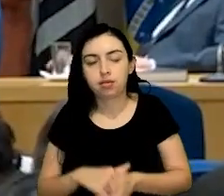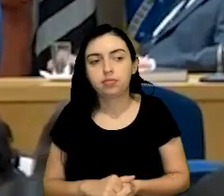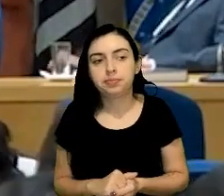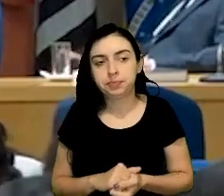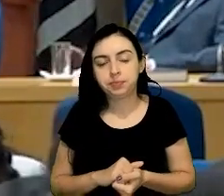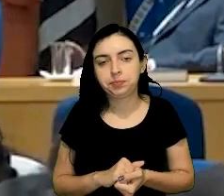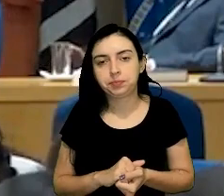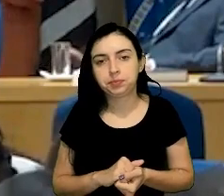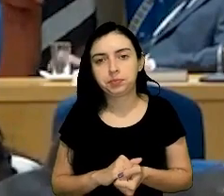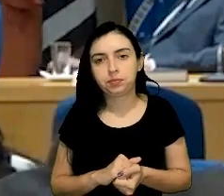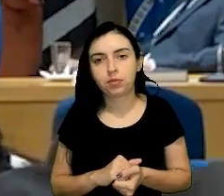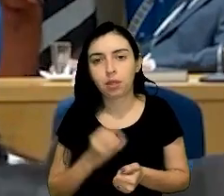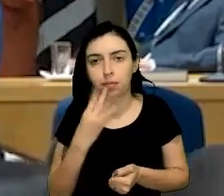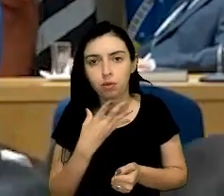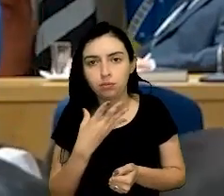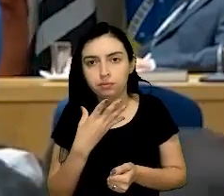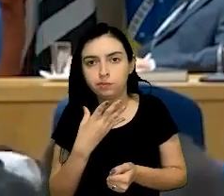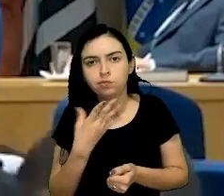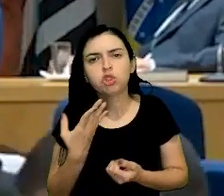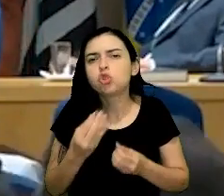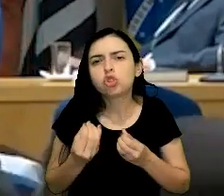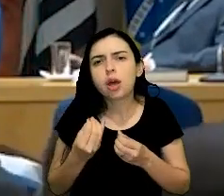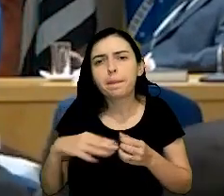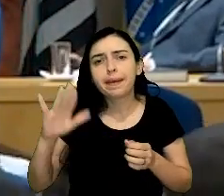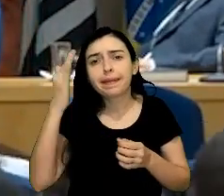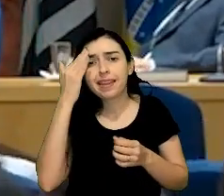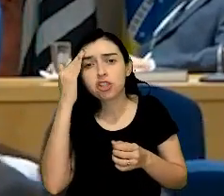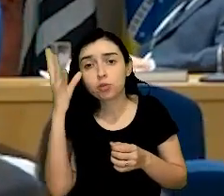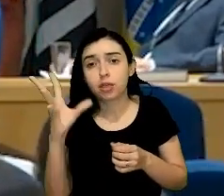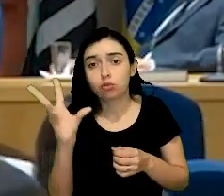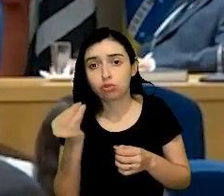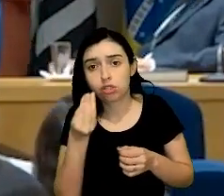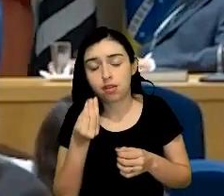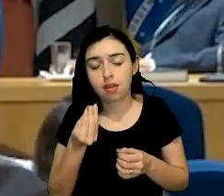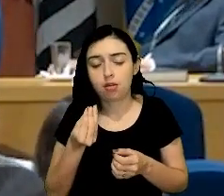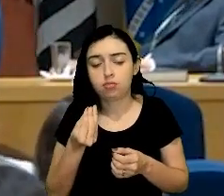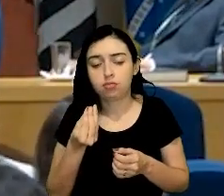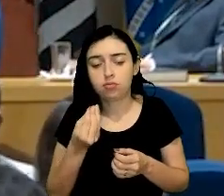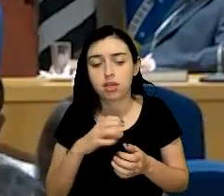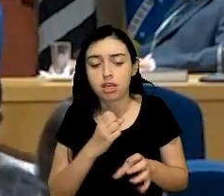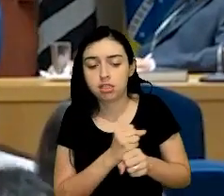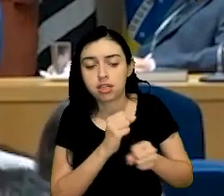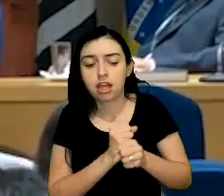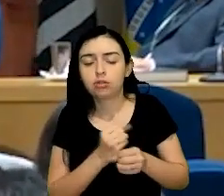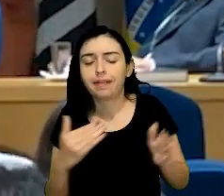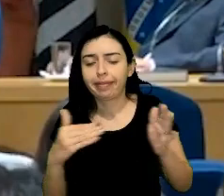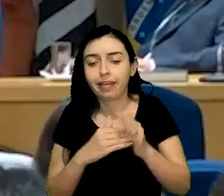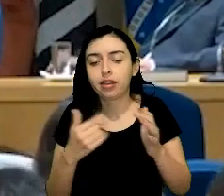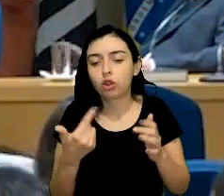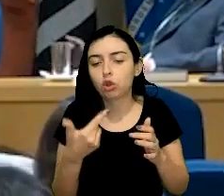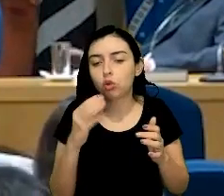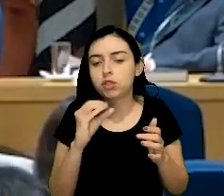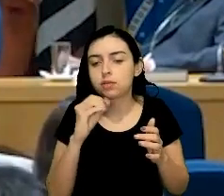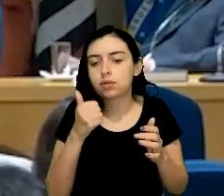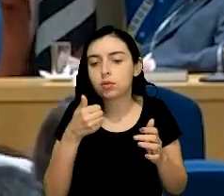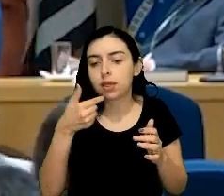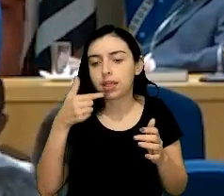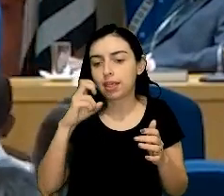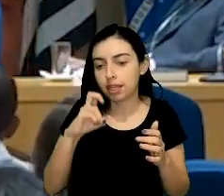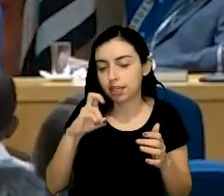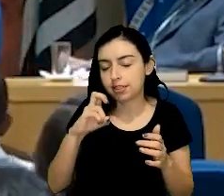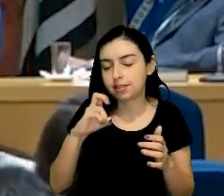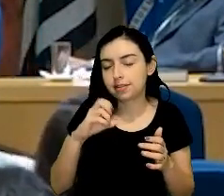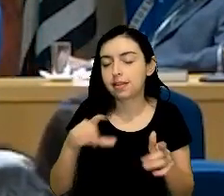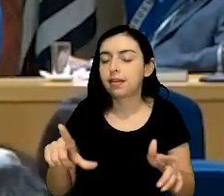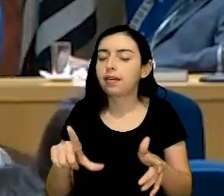Bom, então só para a gente ter um panorama geral, esses dados são até 2015, mas agora nós já temos o Atlas até 2017.